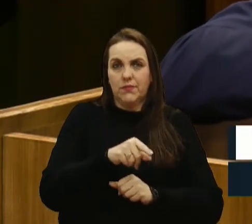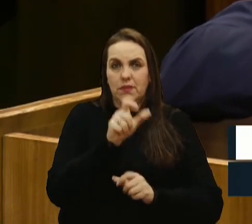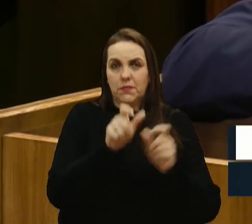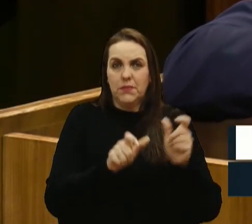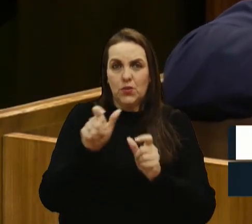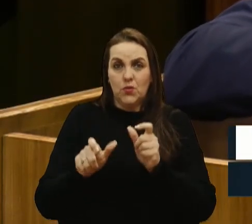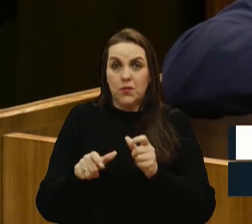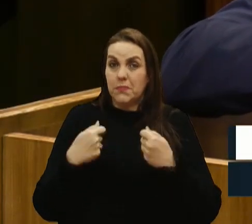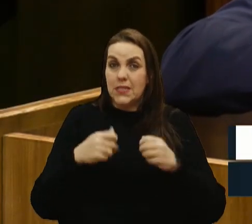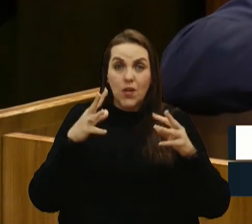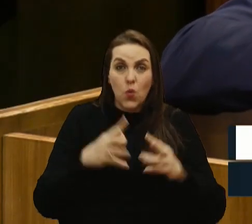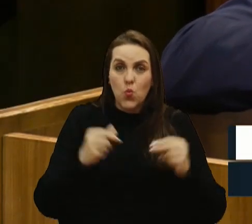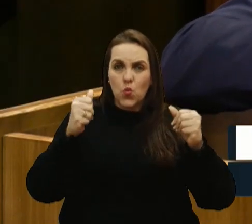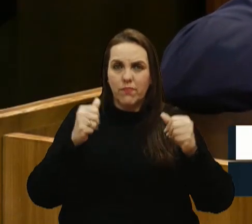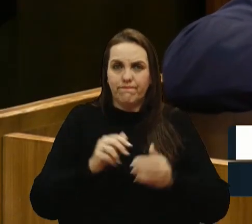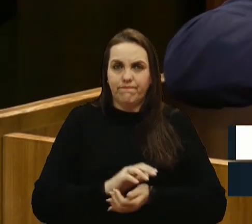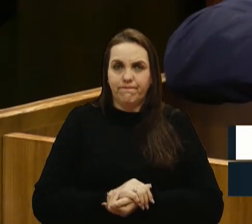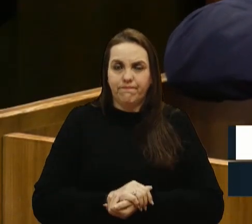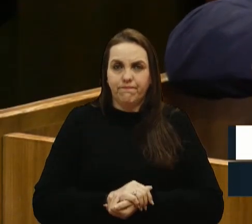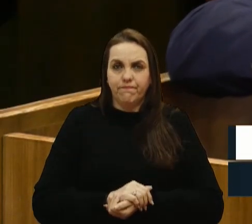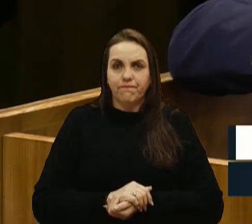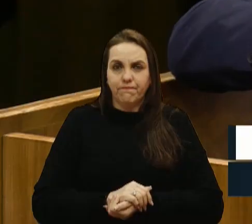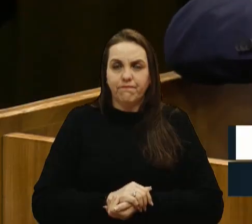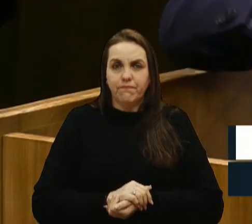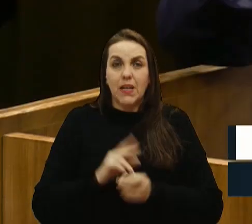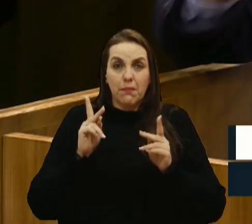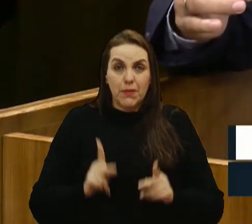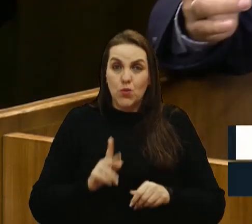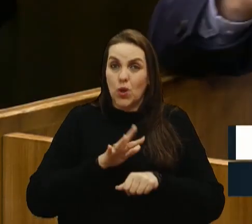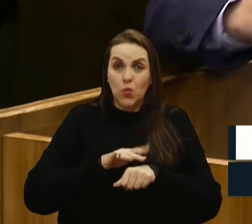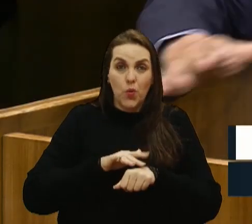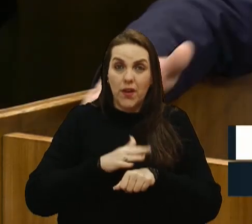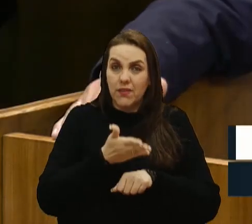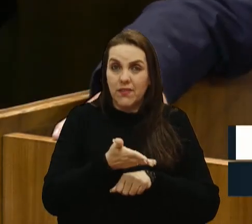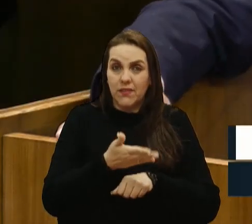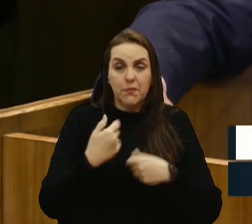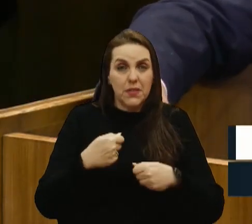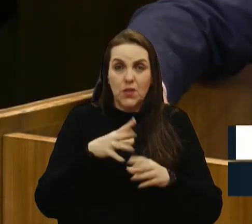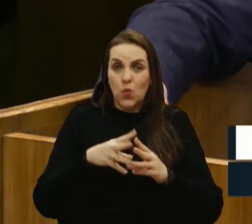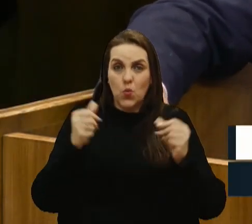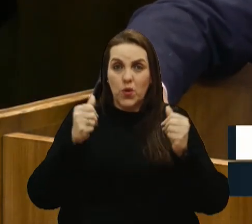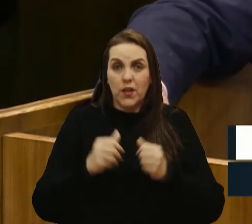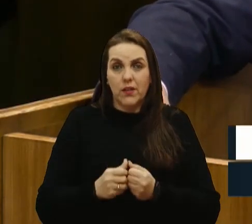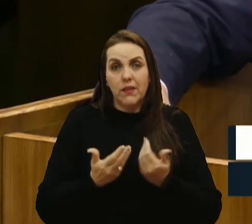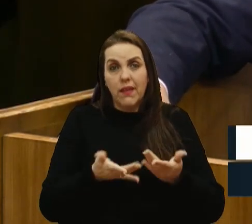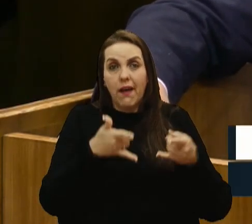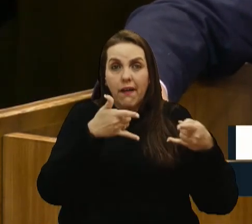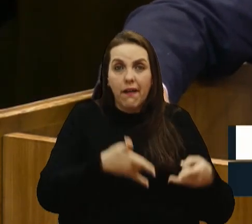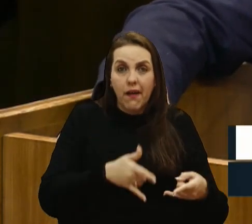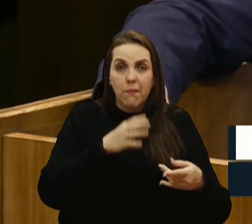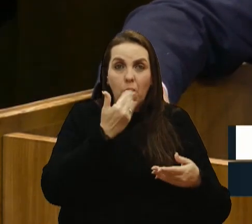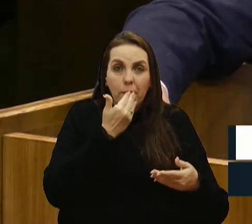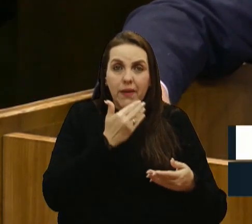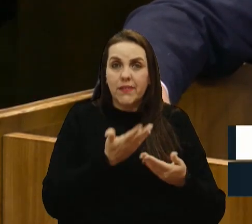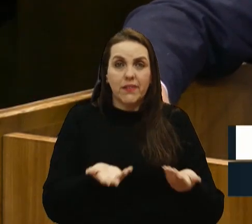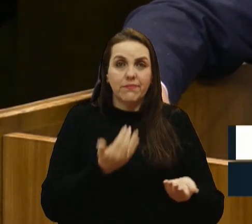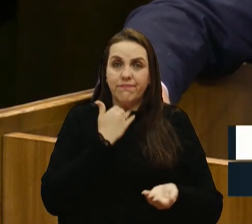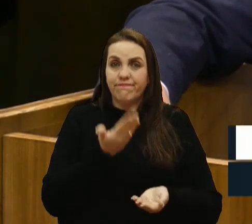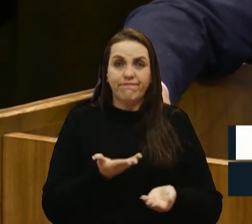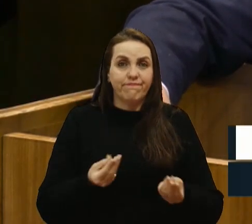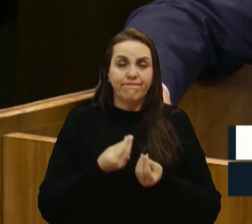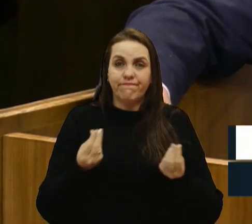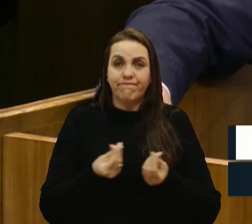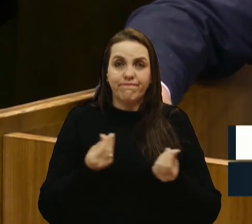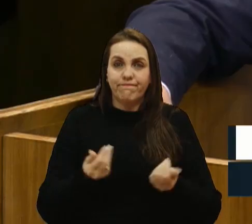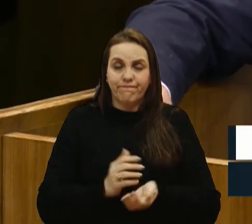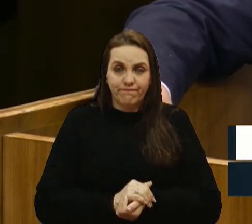precisamos curar essas pessoas. Essas pessoas são doentes, nós precisamos curar elas. E não é dando uma cama boa para ele dormir